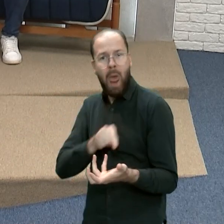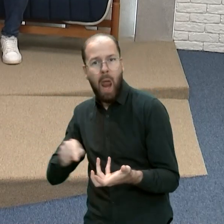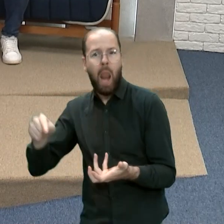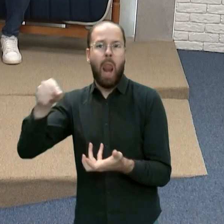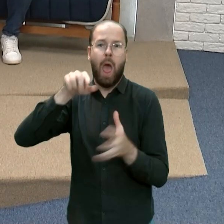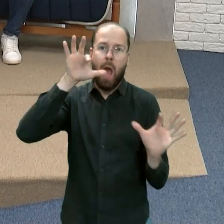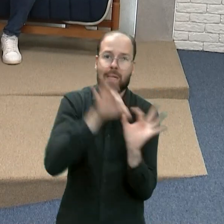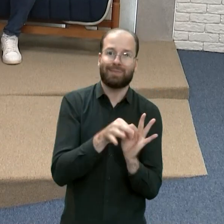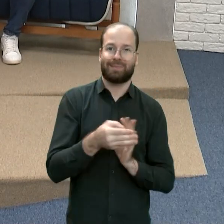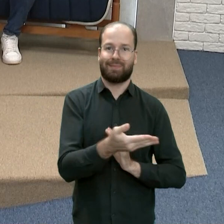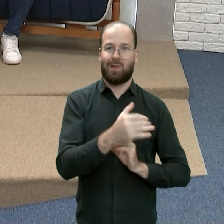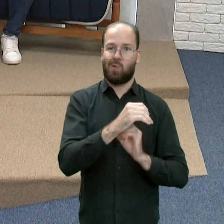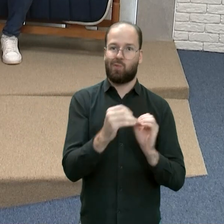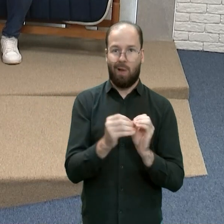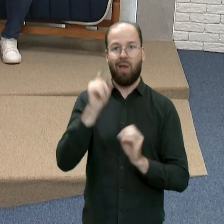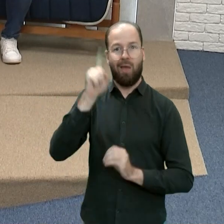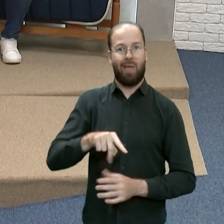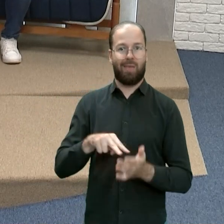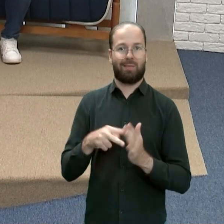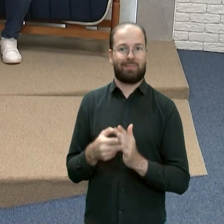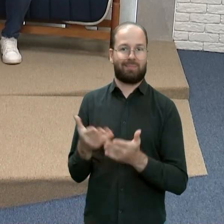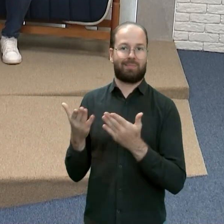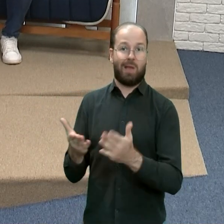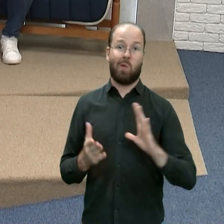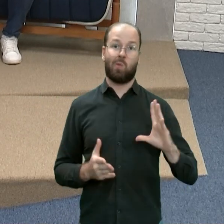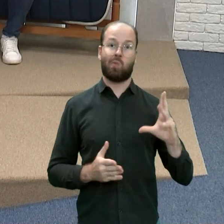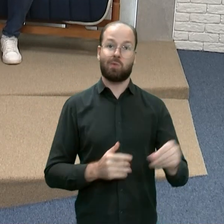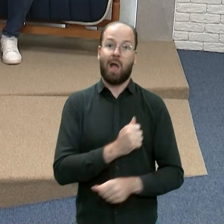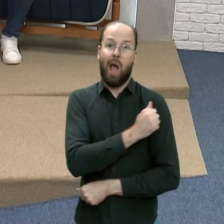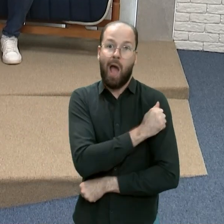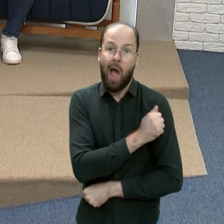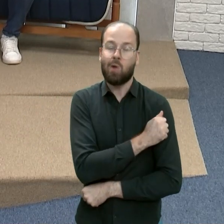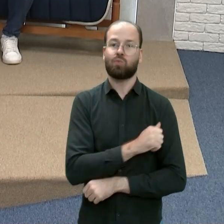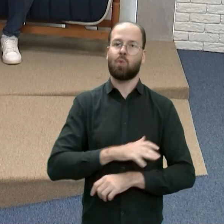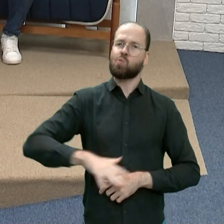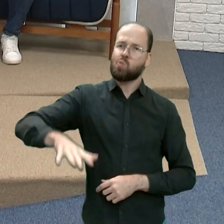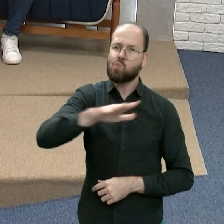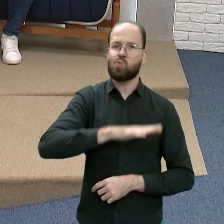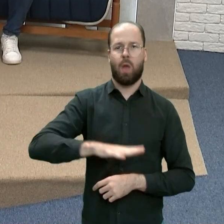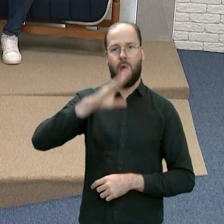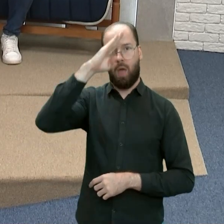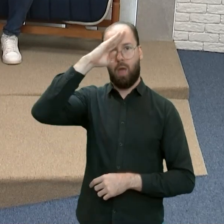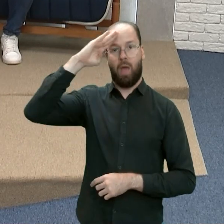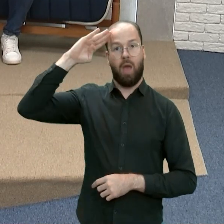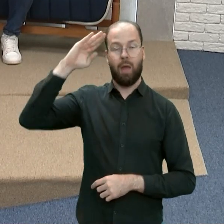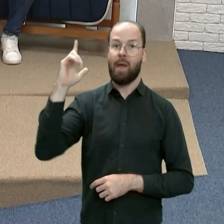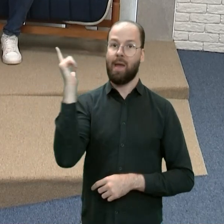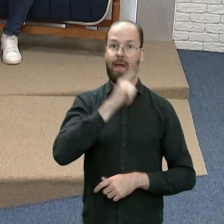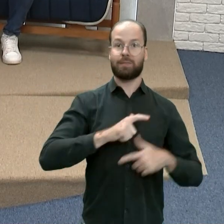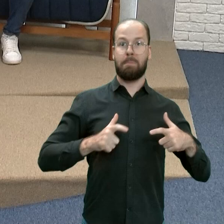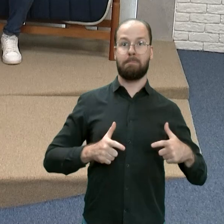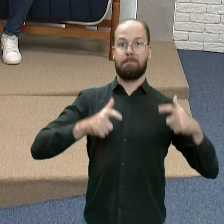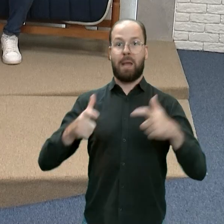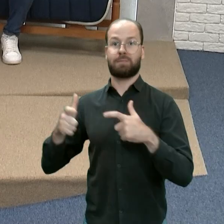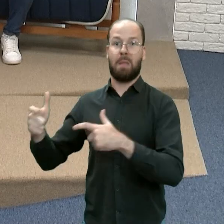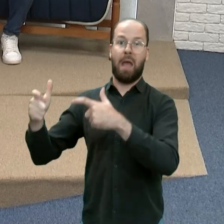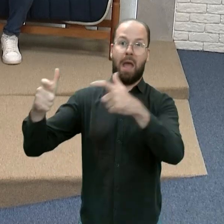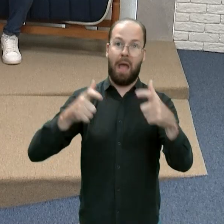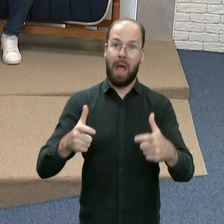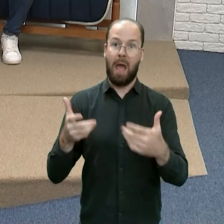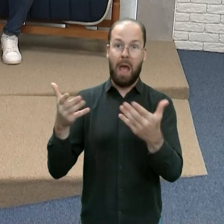esses professores, toda a comunidade acadêmica da UFG ganhando esse espaço internacionalmente. Sim, exatamente.